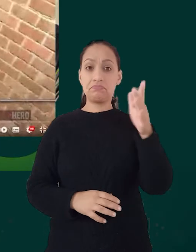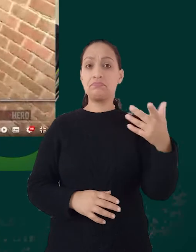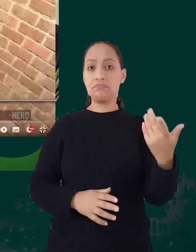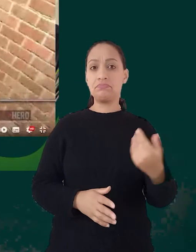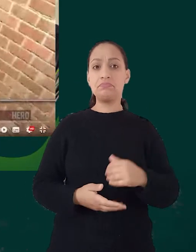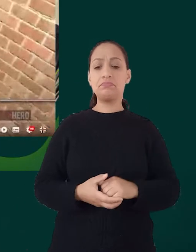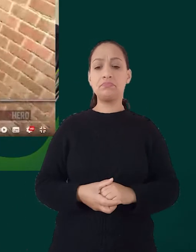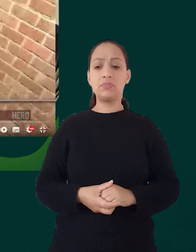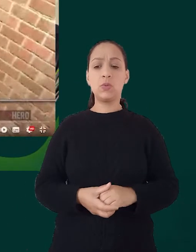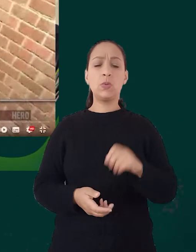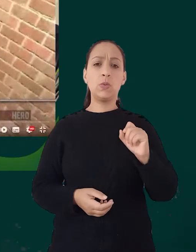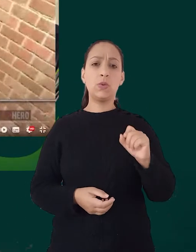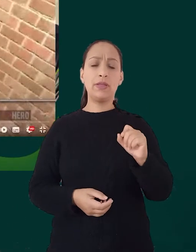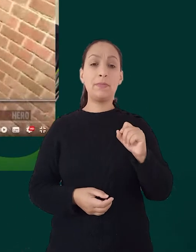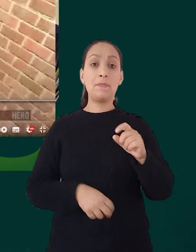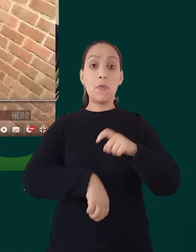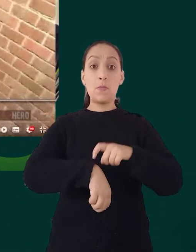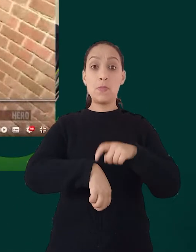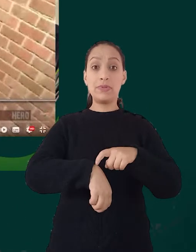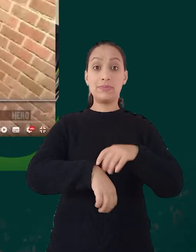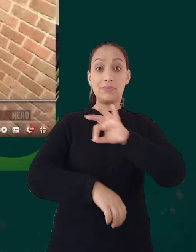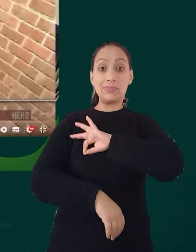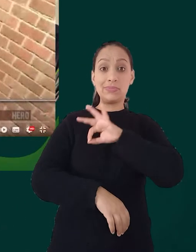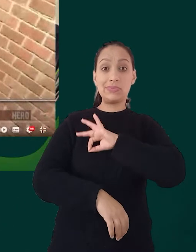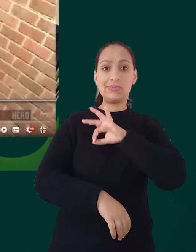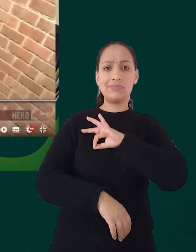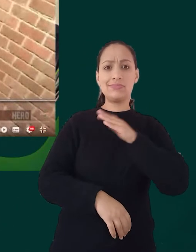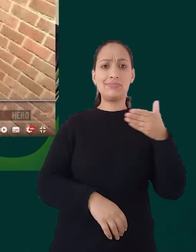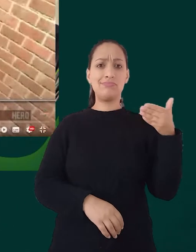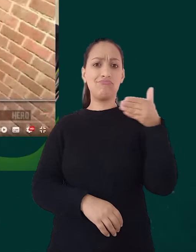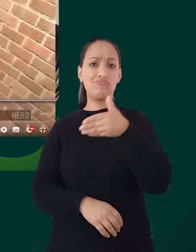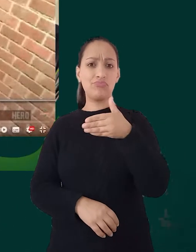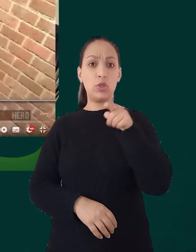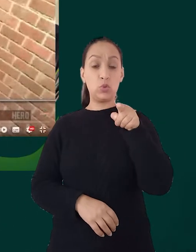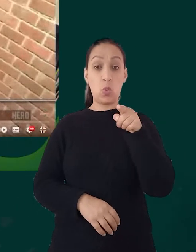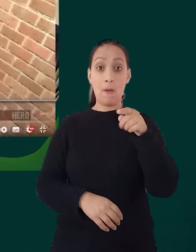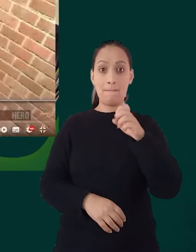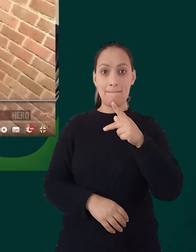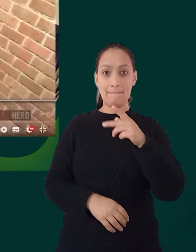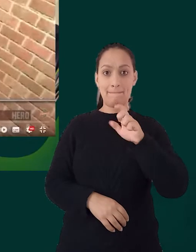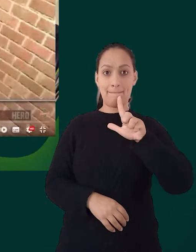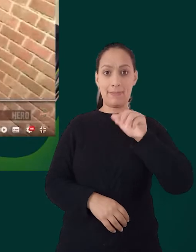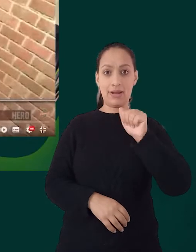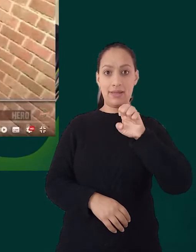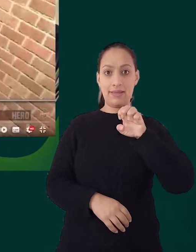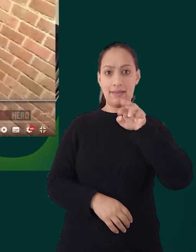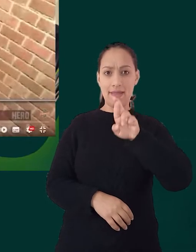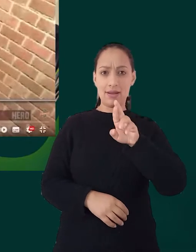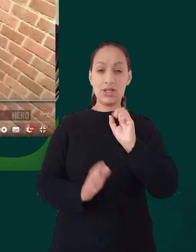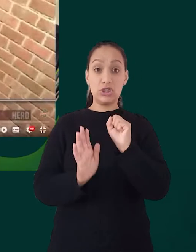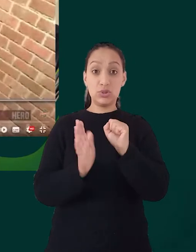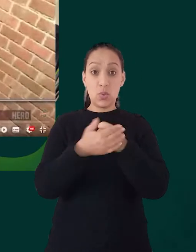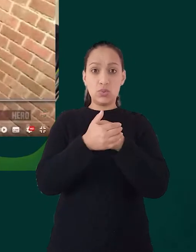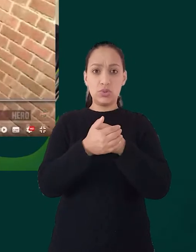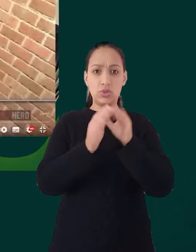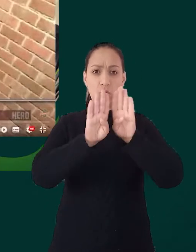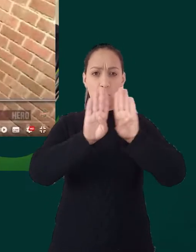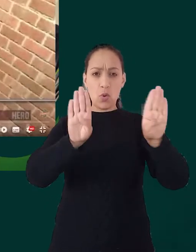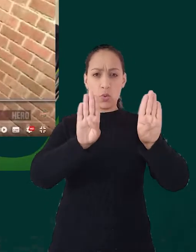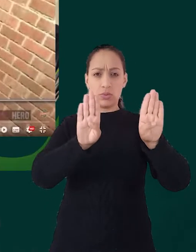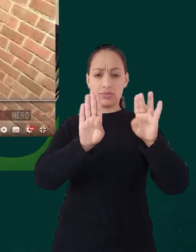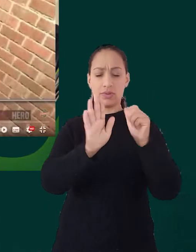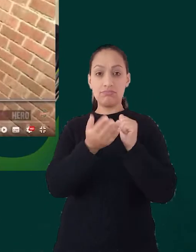peculiar, tá? Que é o momento onde a polícia chega e tu, como player, tu tá escondido ali atrás daquele muro, tá? O que